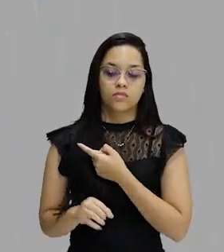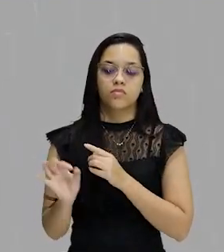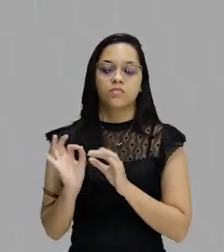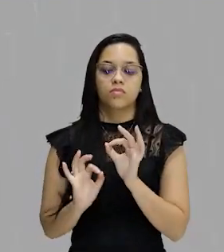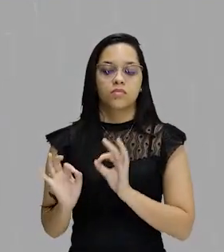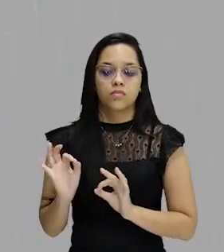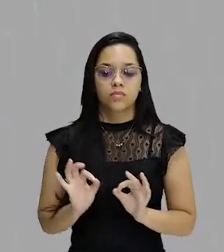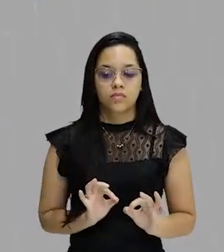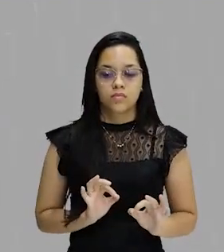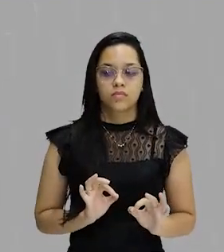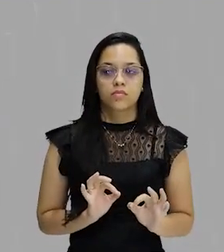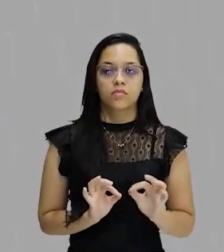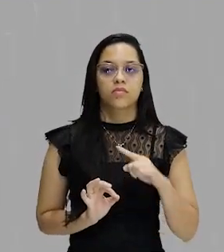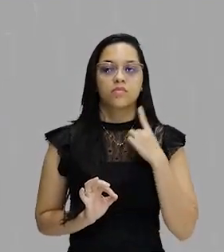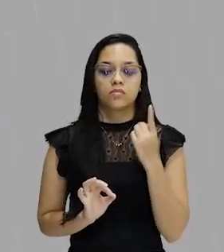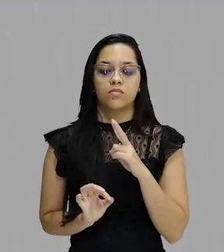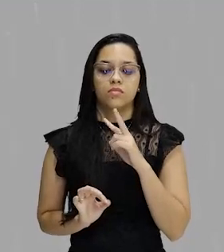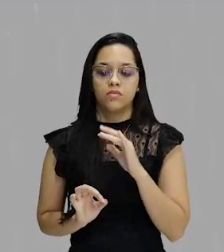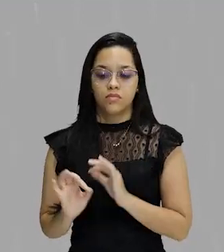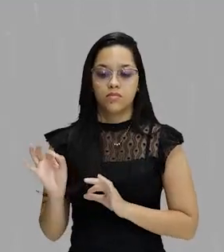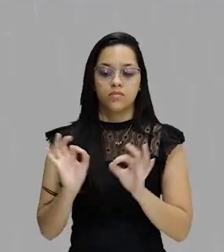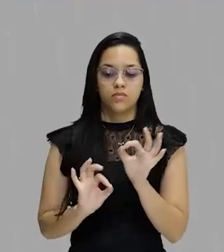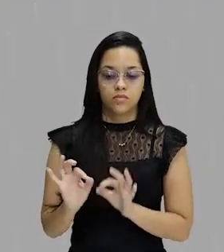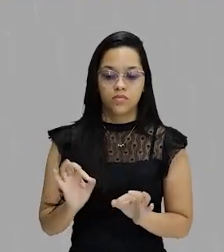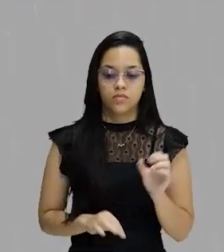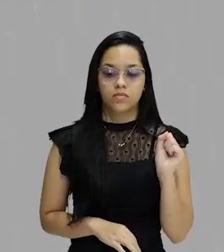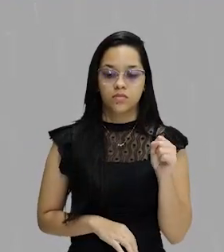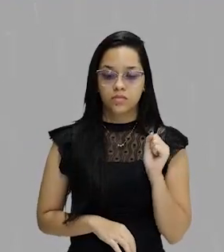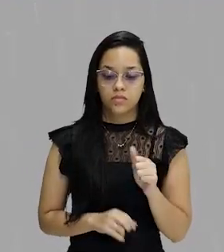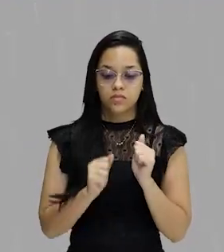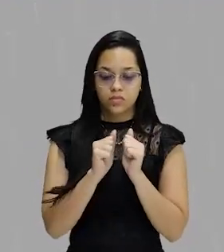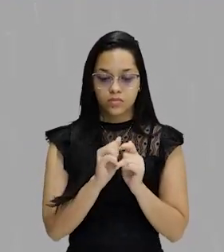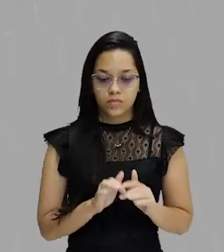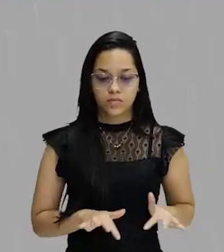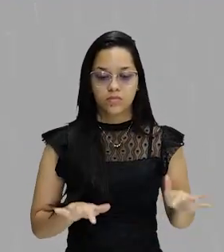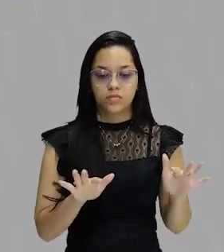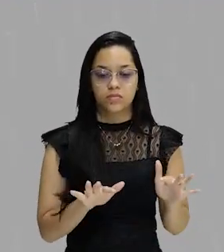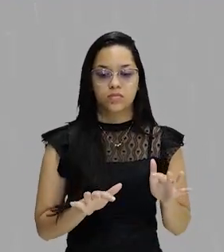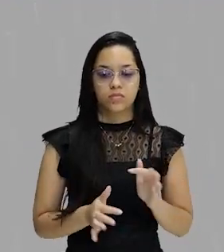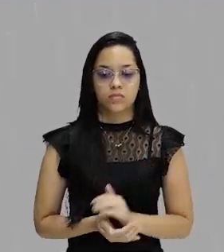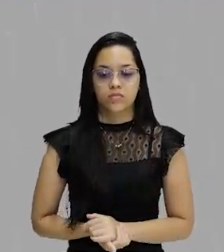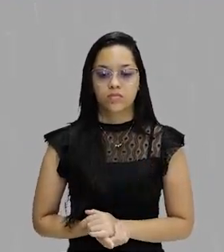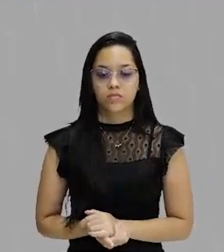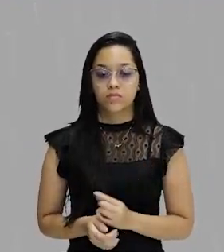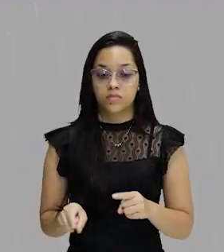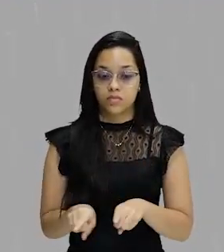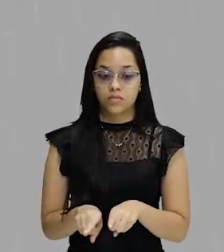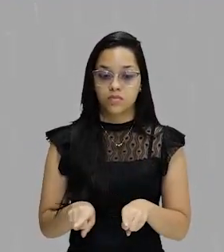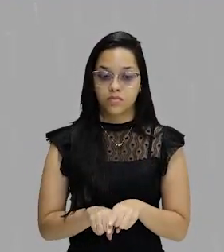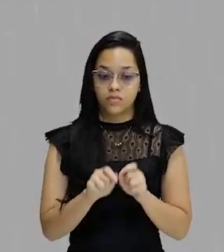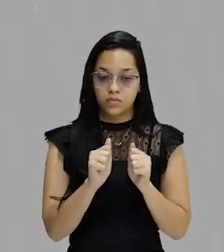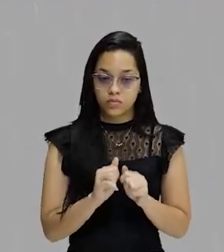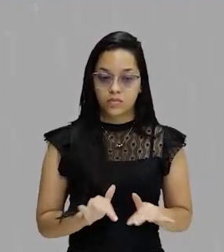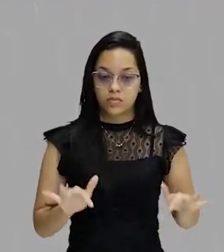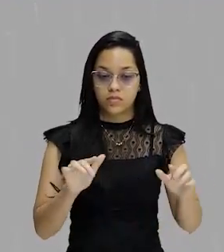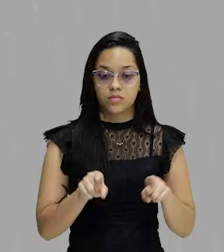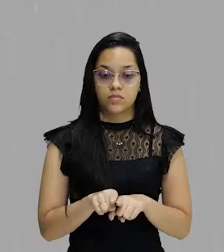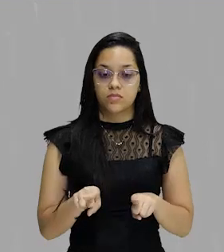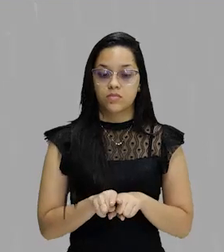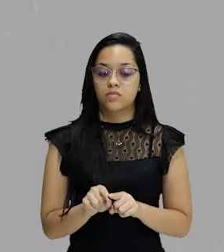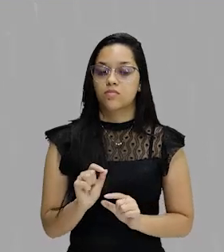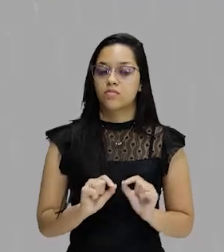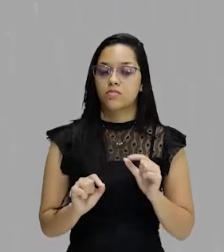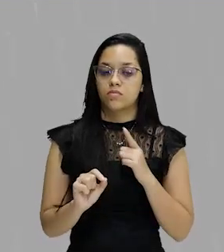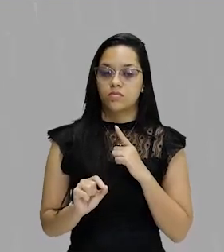controle. Nós iremos controlar, nós iremos divulgar. E nós vamos divulgar o que tem a